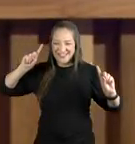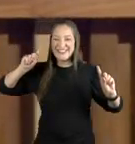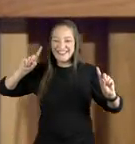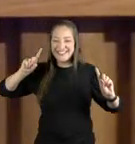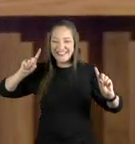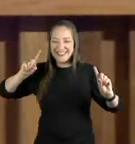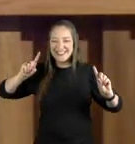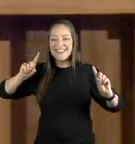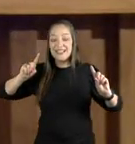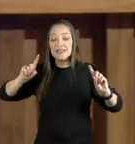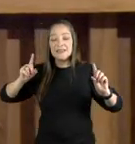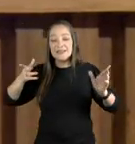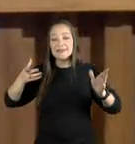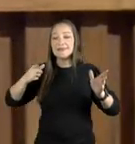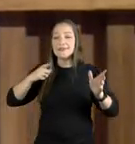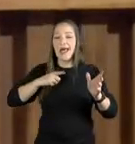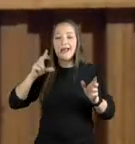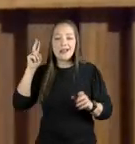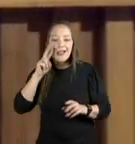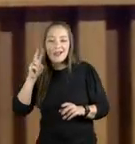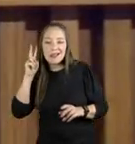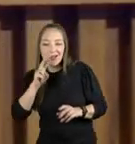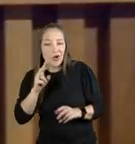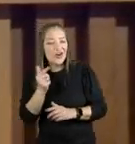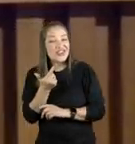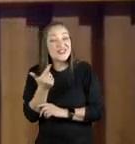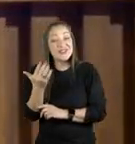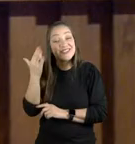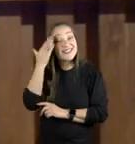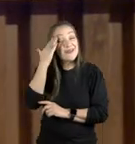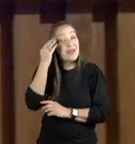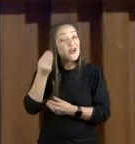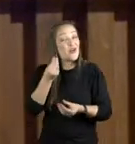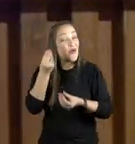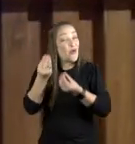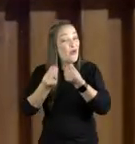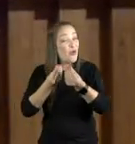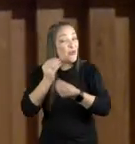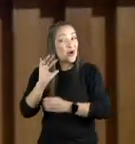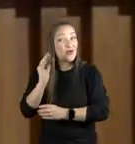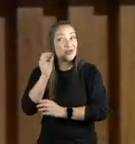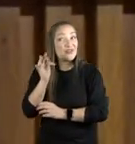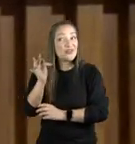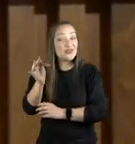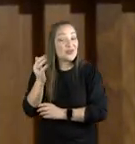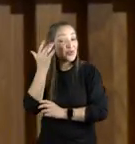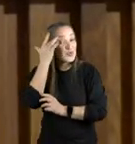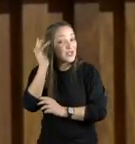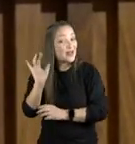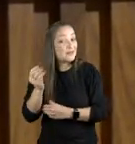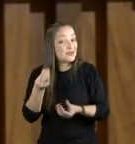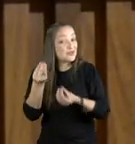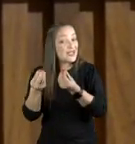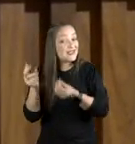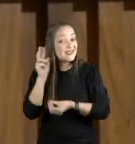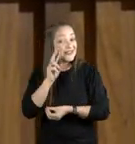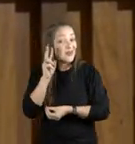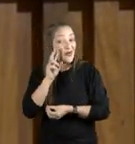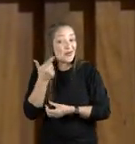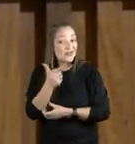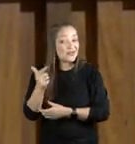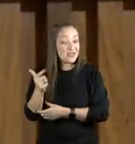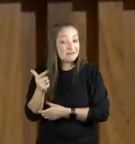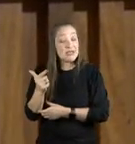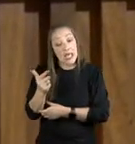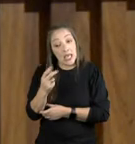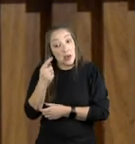muitos tempos, né, históricos para saber qual o destino que vai acontecer. Eu acho que assim, é algo que vem para